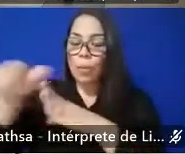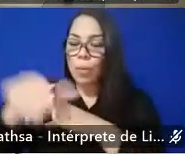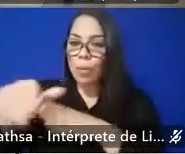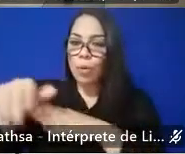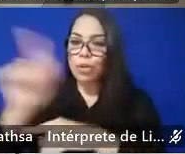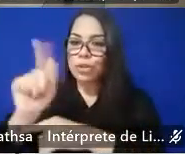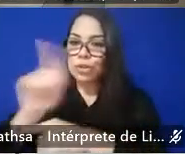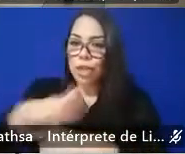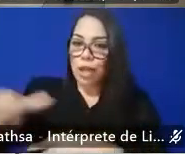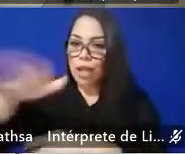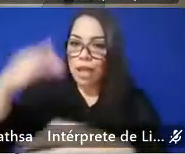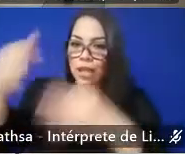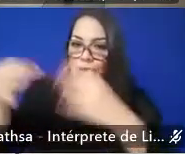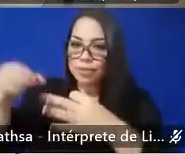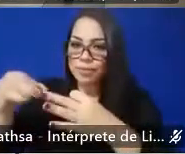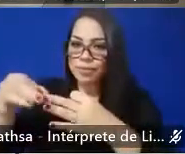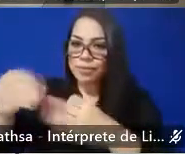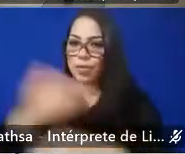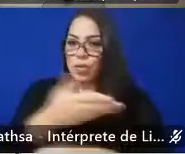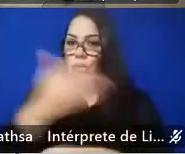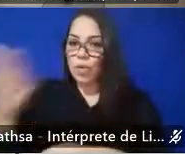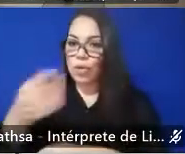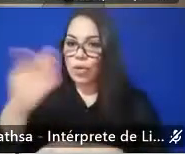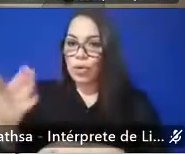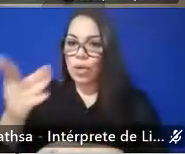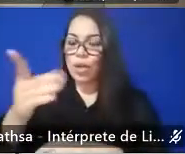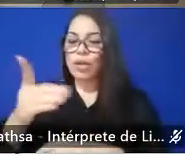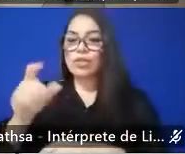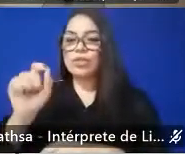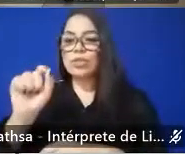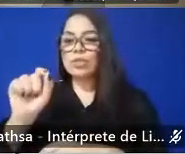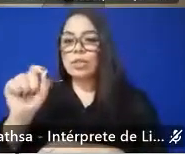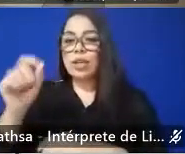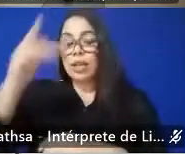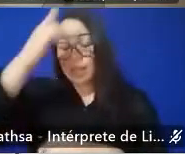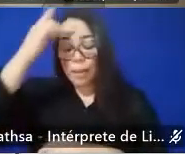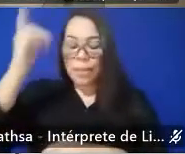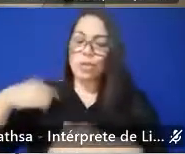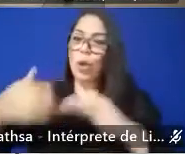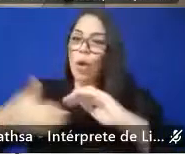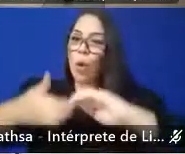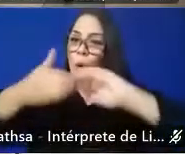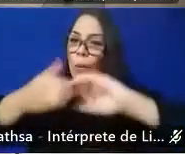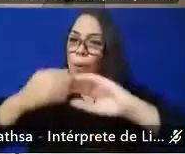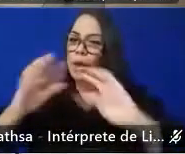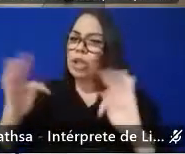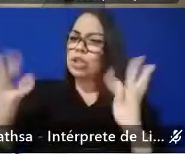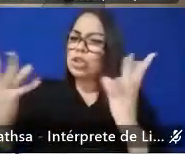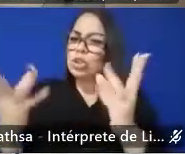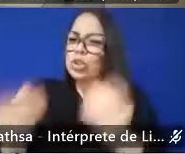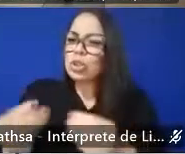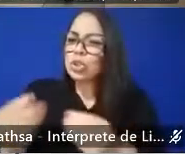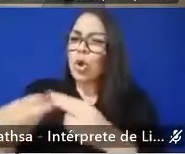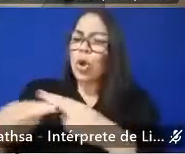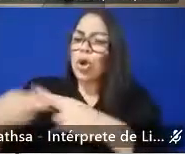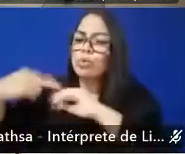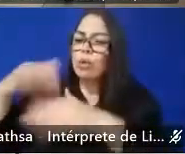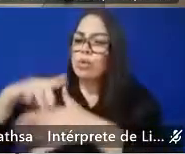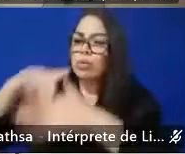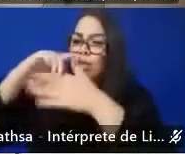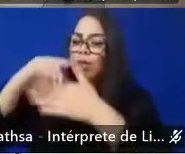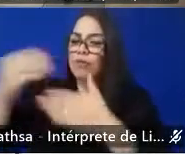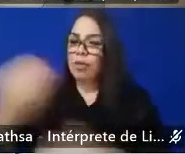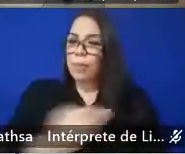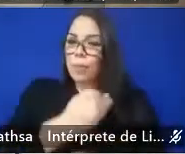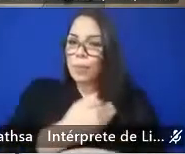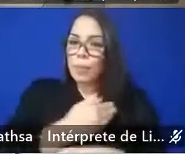Excelentíssimo Senhor procurador-geral de Justiça na pessoa de quem Saúdo todas as autoridades presentes excelentíssima